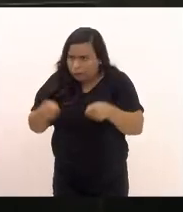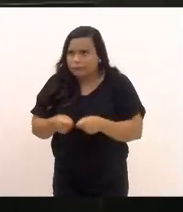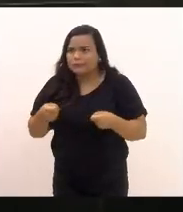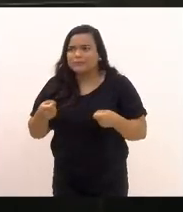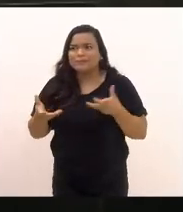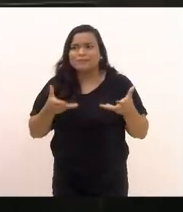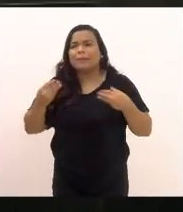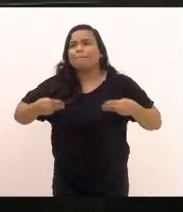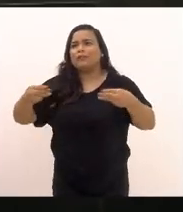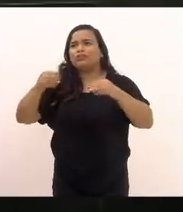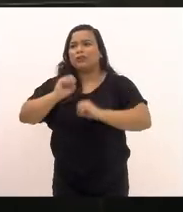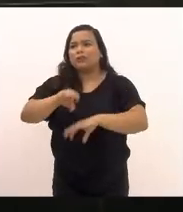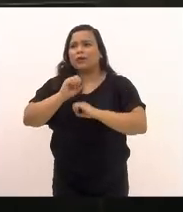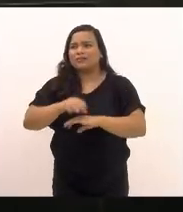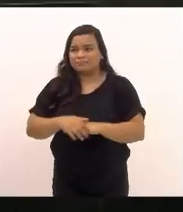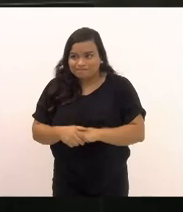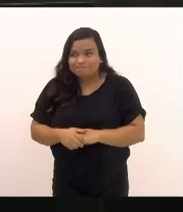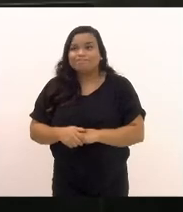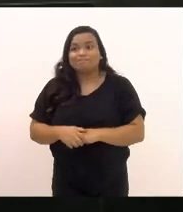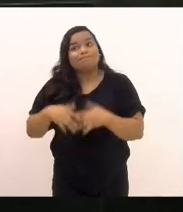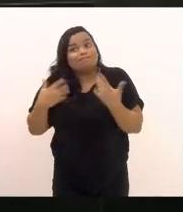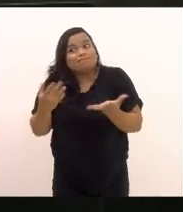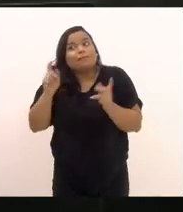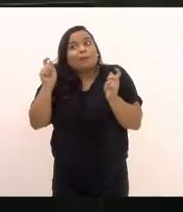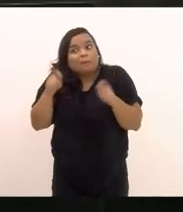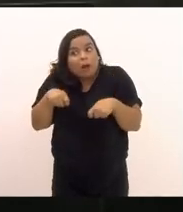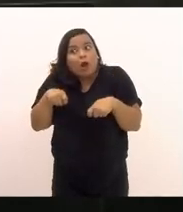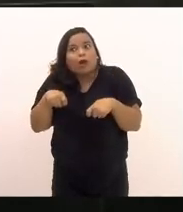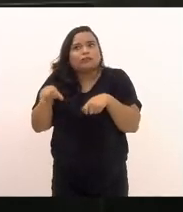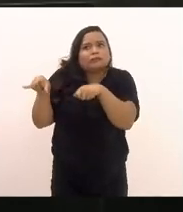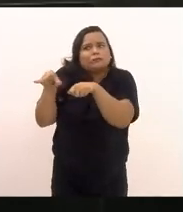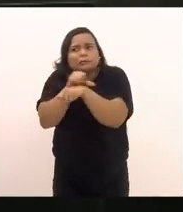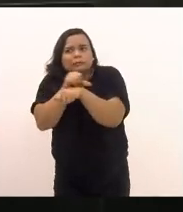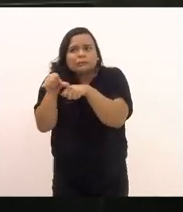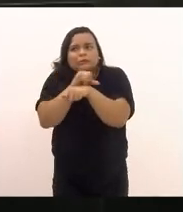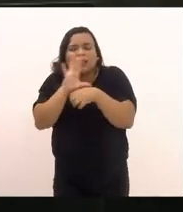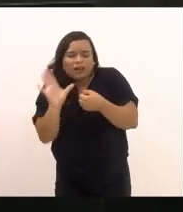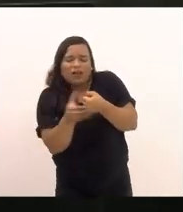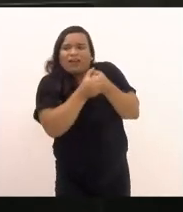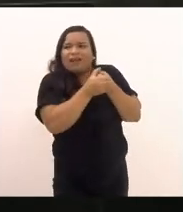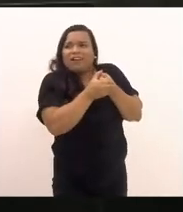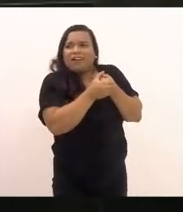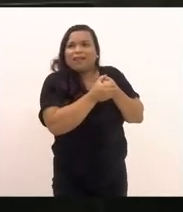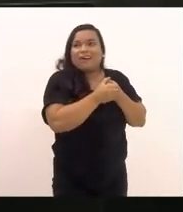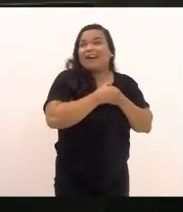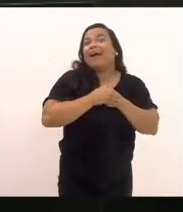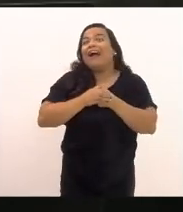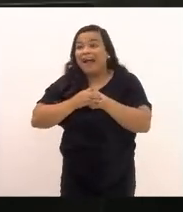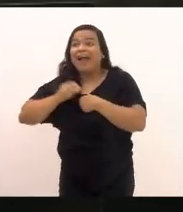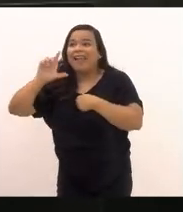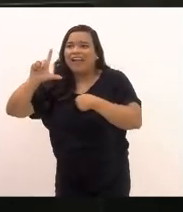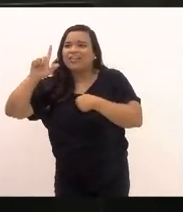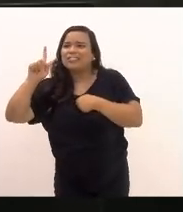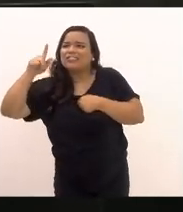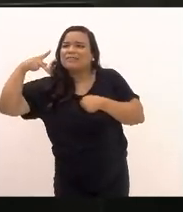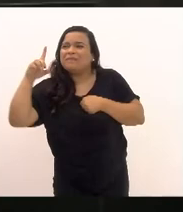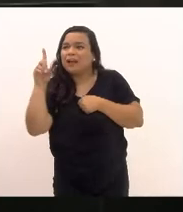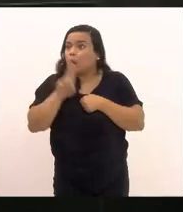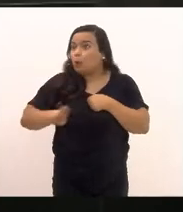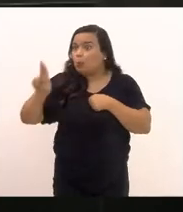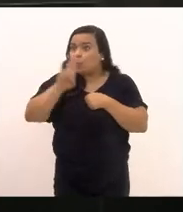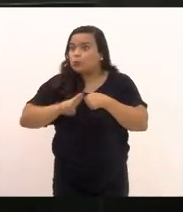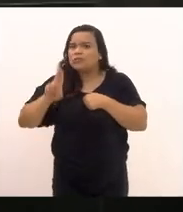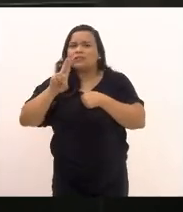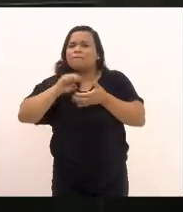trás desta interpretação malandra, marota, tentando usar a Lei Geral de Proteção de Dados para praticar